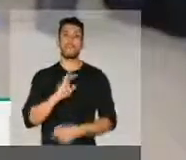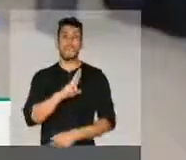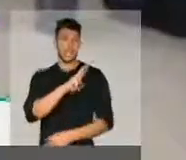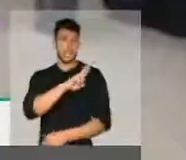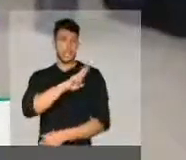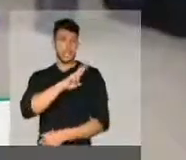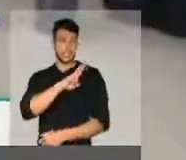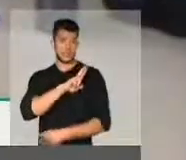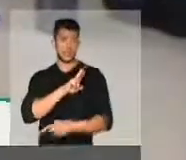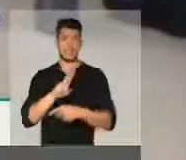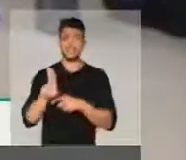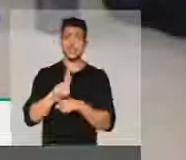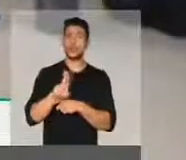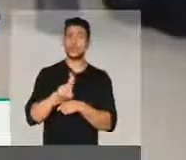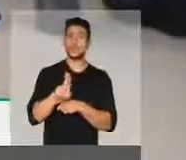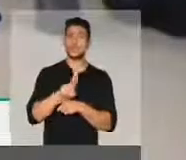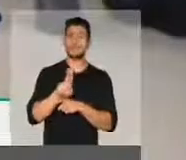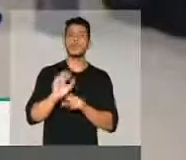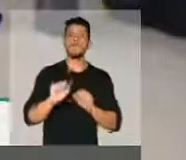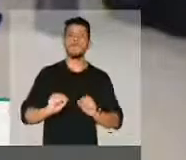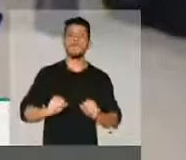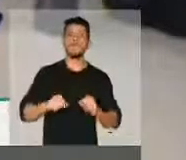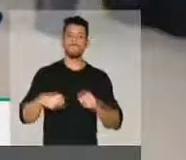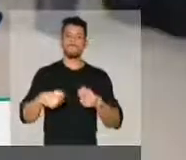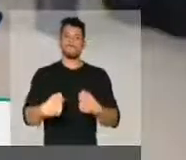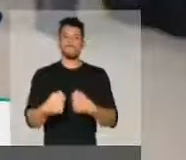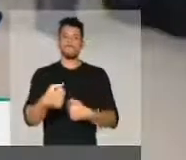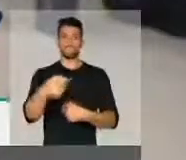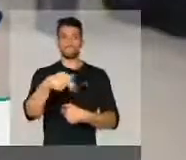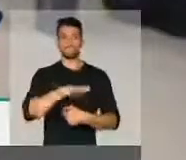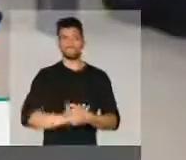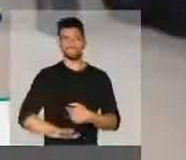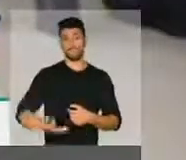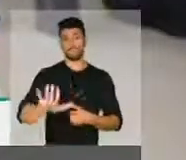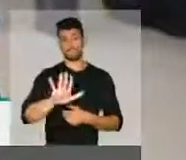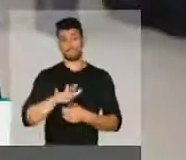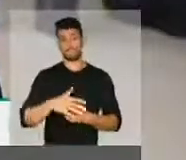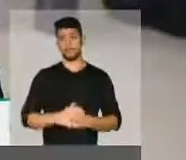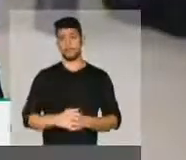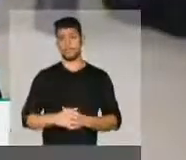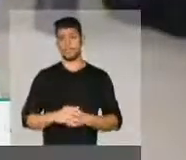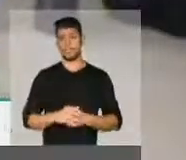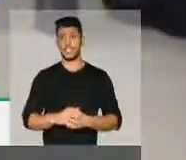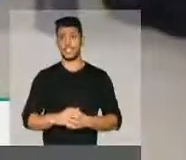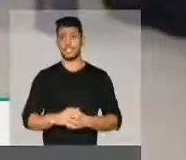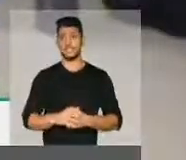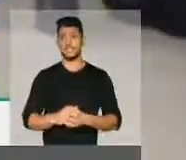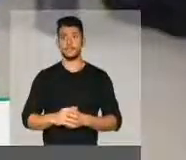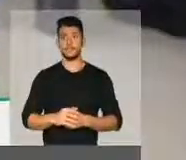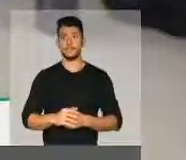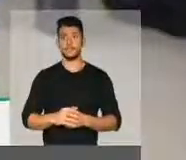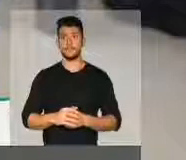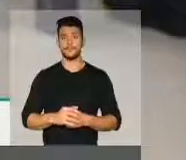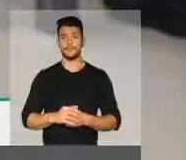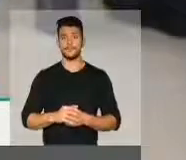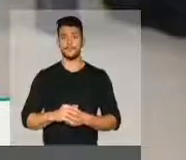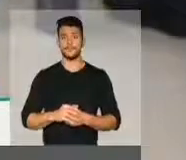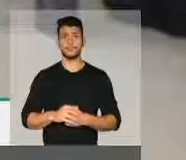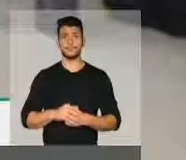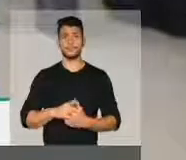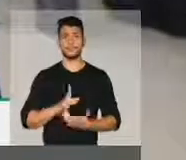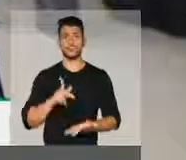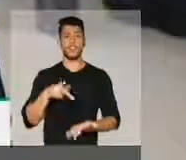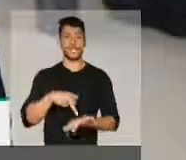pela União nesse esforço que deve ser nacional. É verdade que a criação do Ministério da